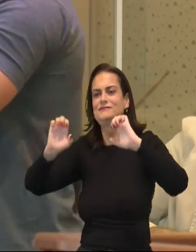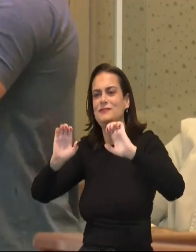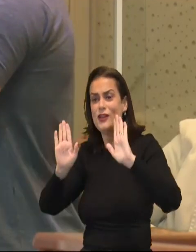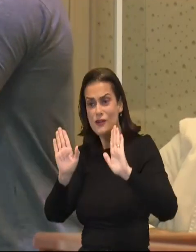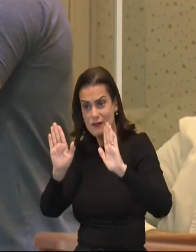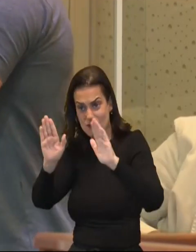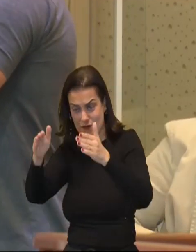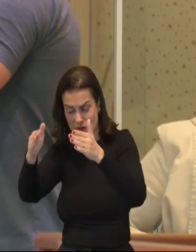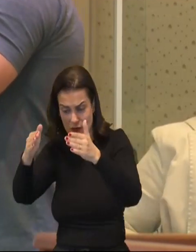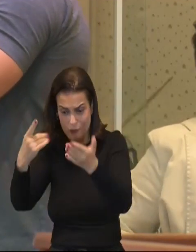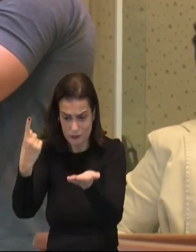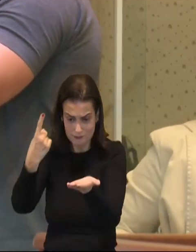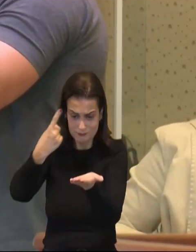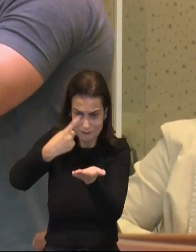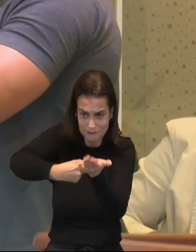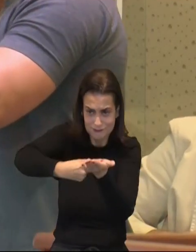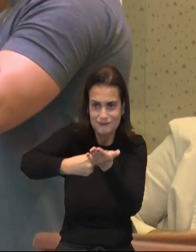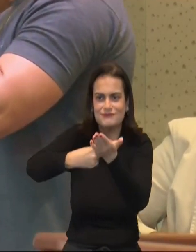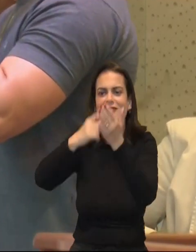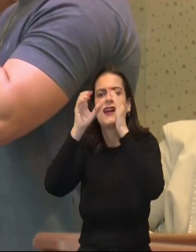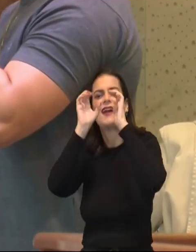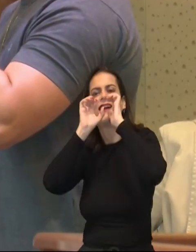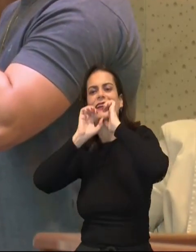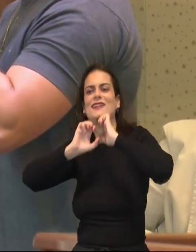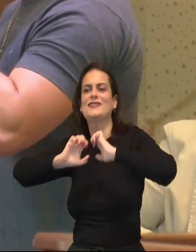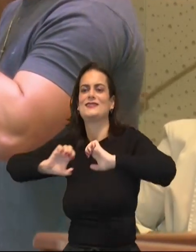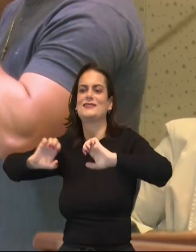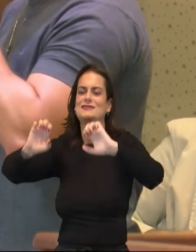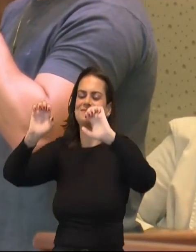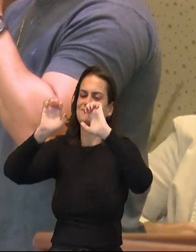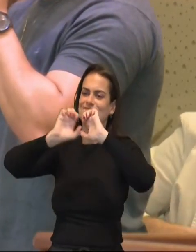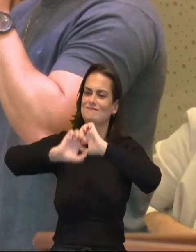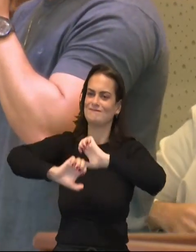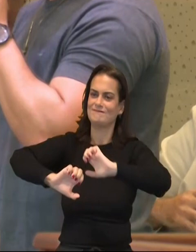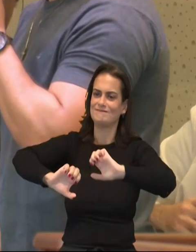missão, foco na missão.